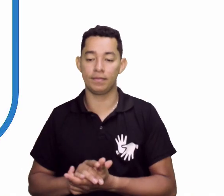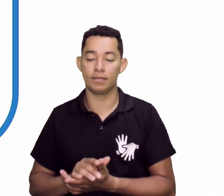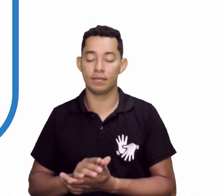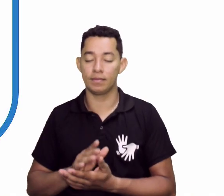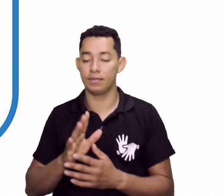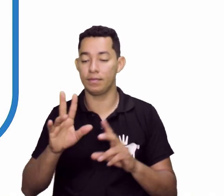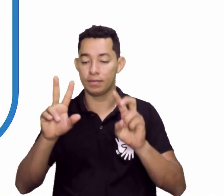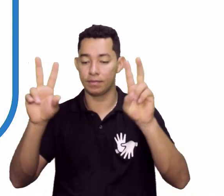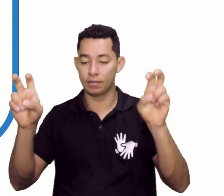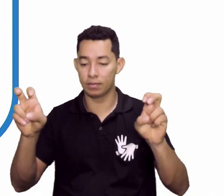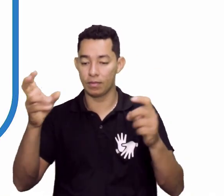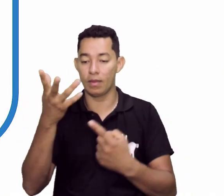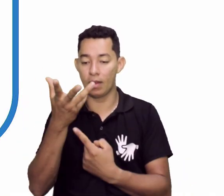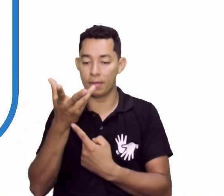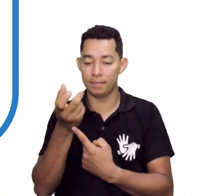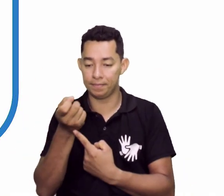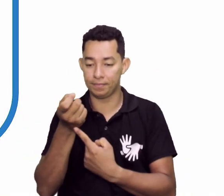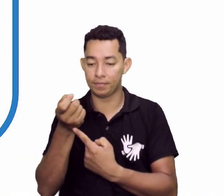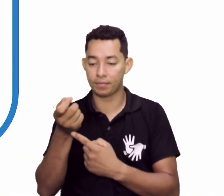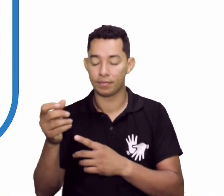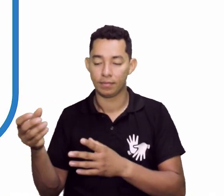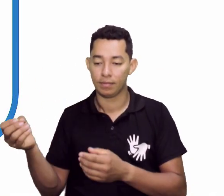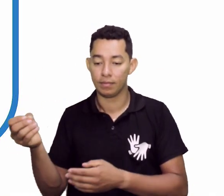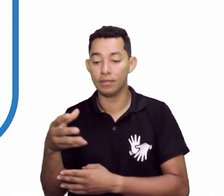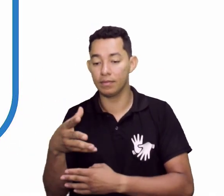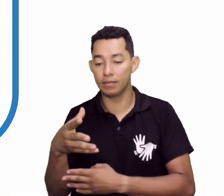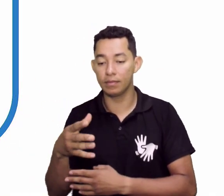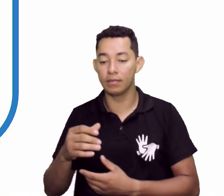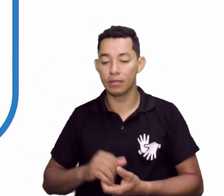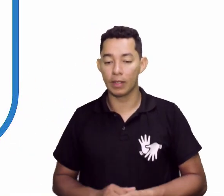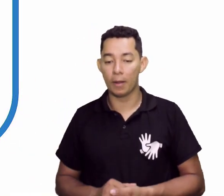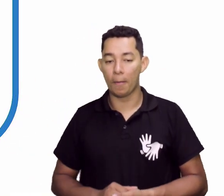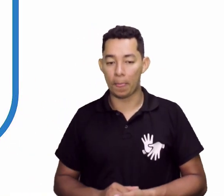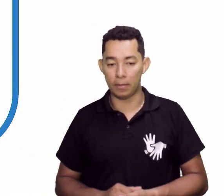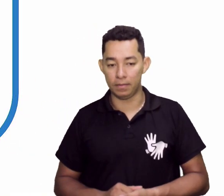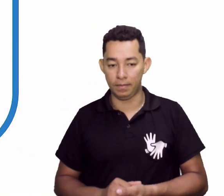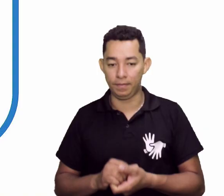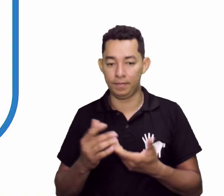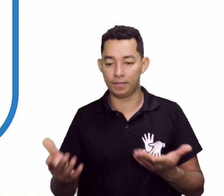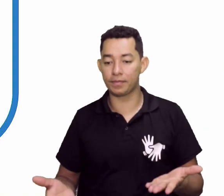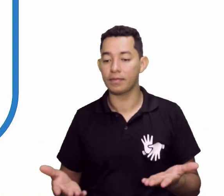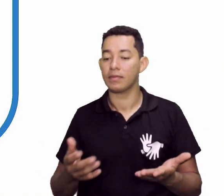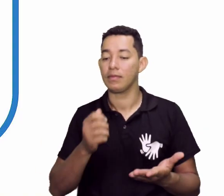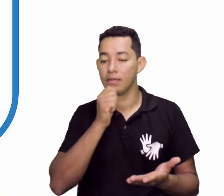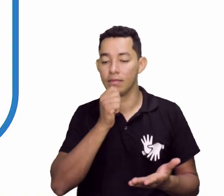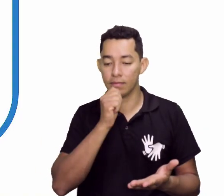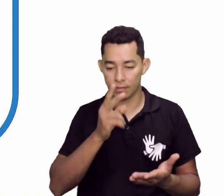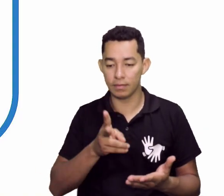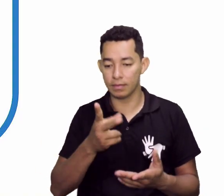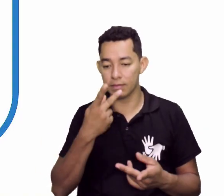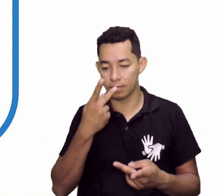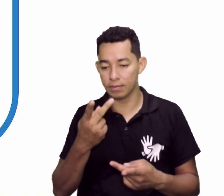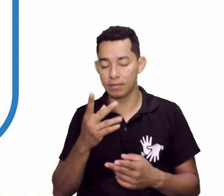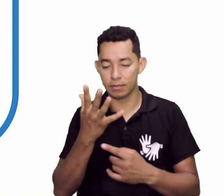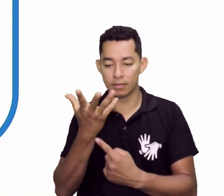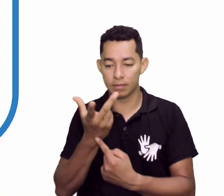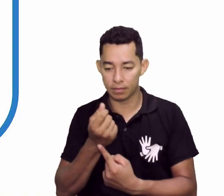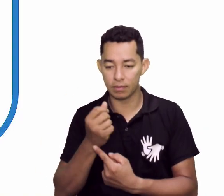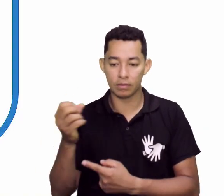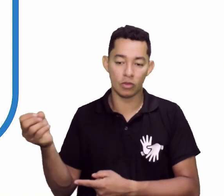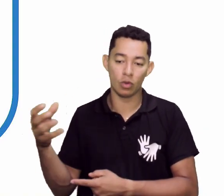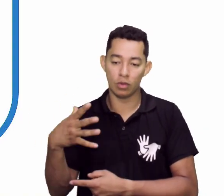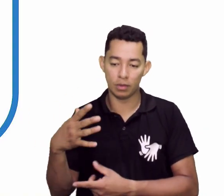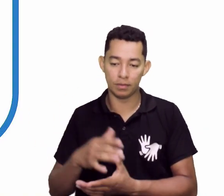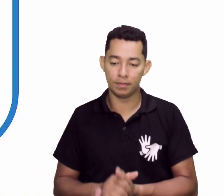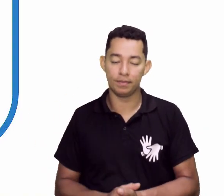contemporânea, a arte do nosso tempo. Ainda sobre a arte contemporânea, né? Que a gente vai discutir muito daqui